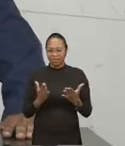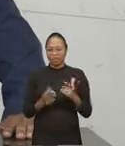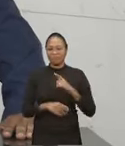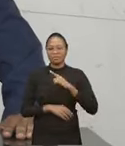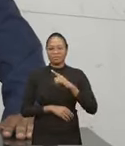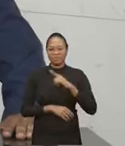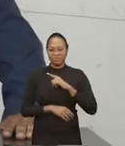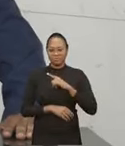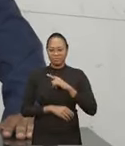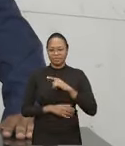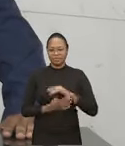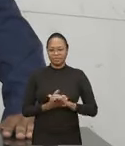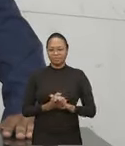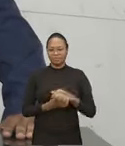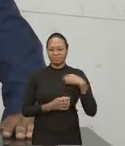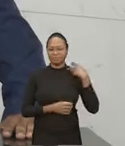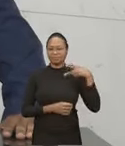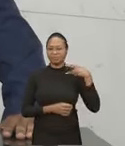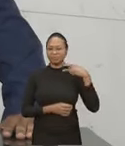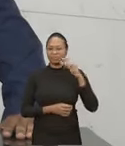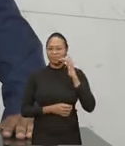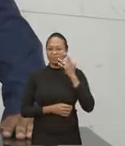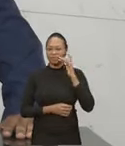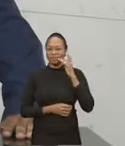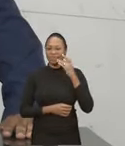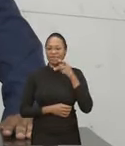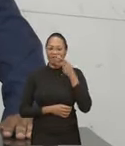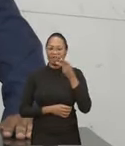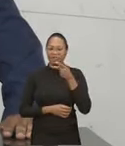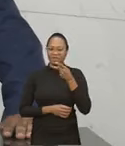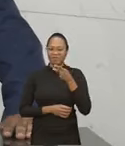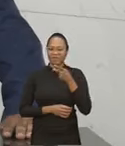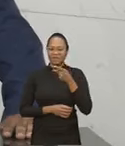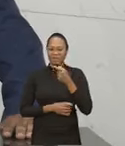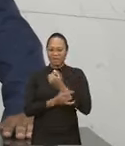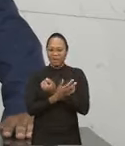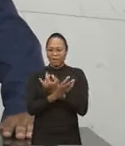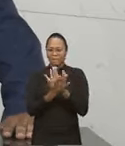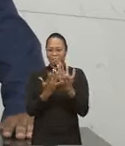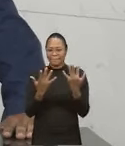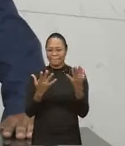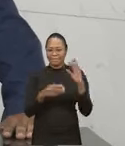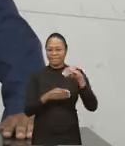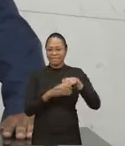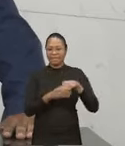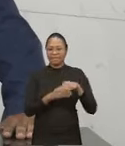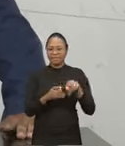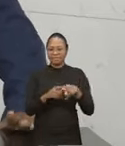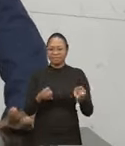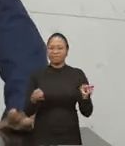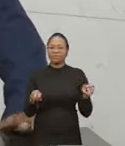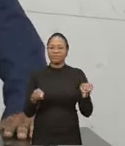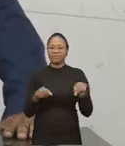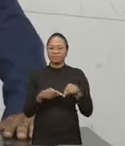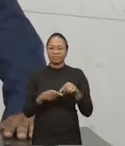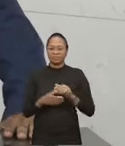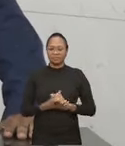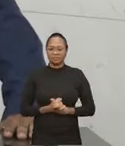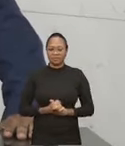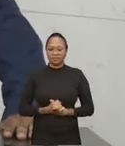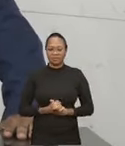Aí Dentinho vem aqui dizer a respeito do mato de dentro do campo. Se o campo